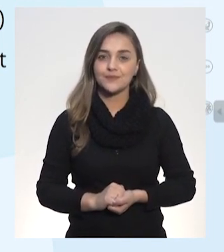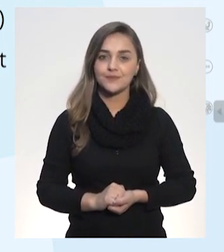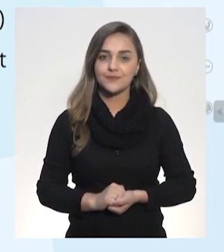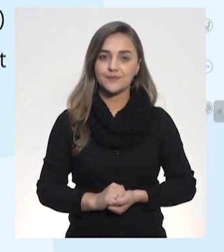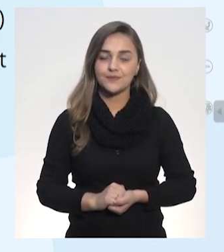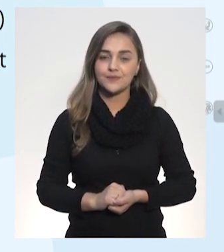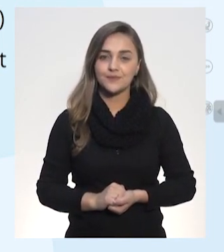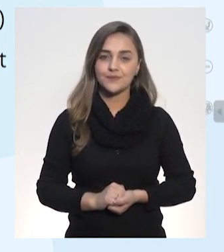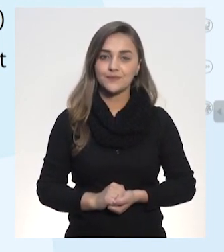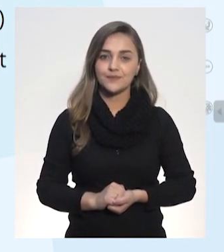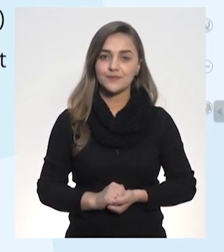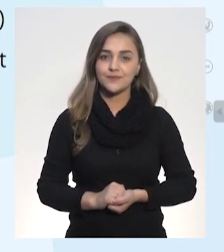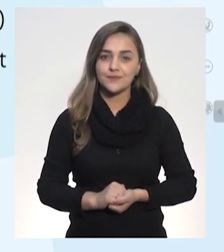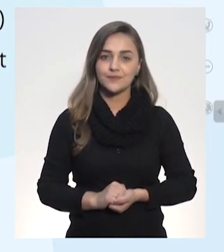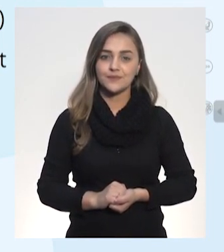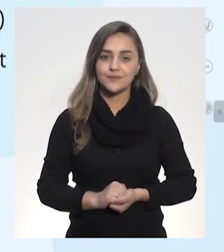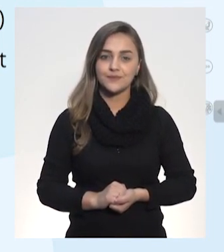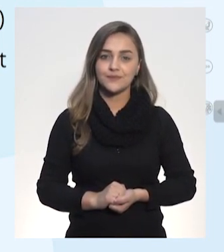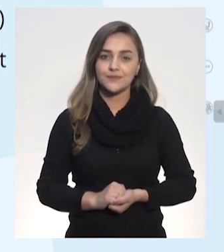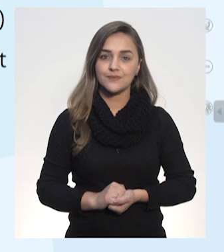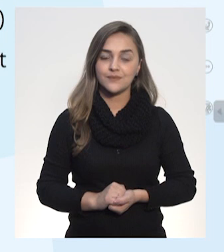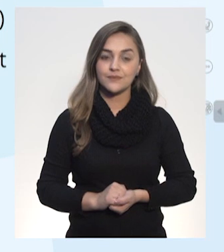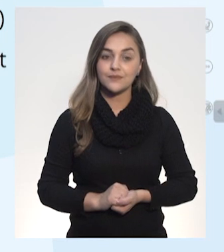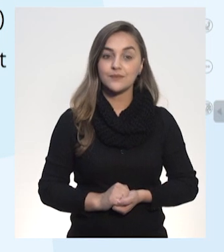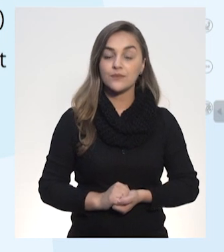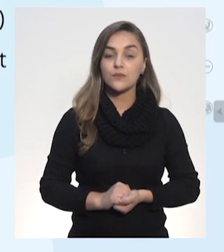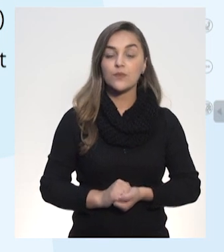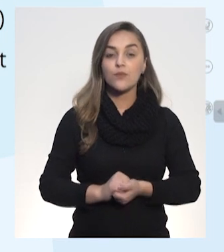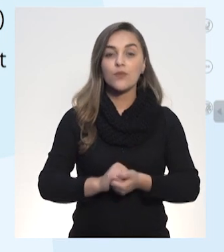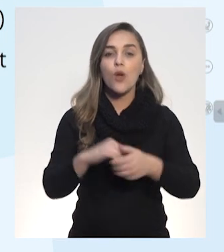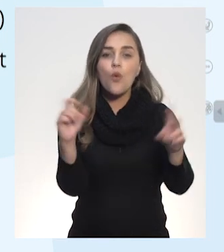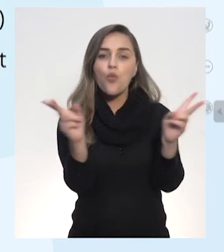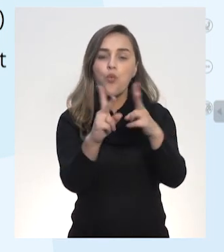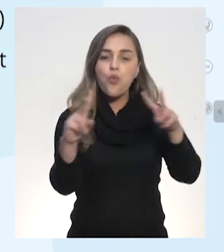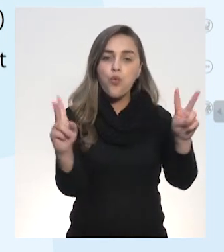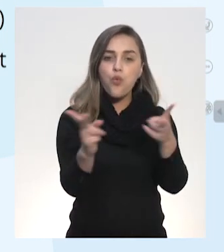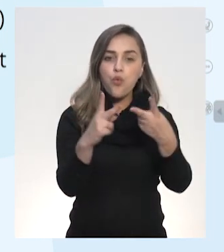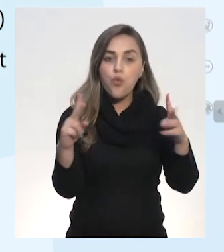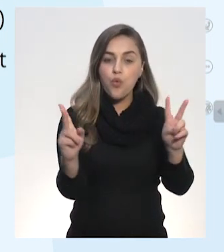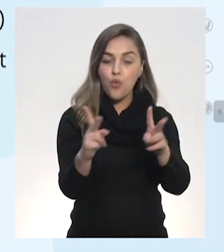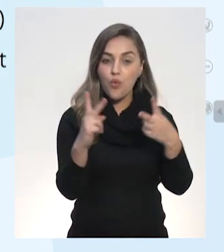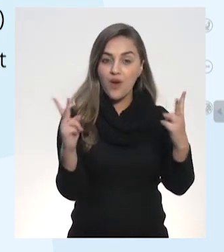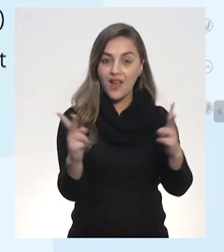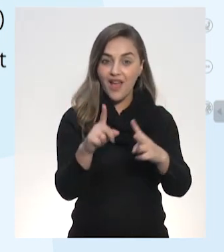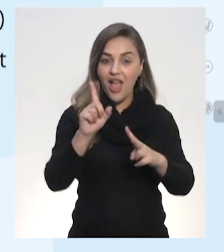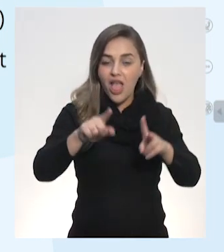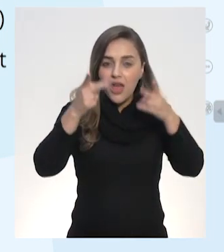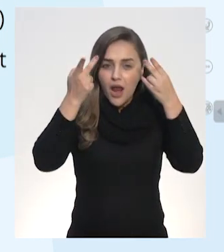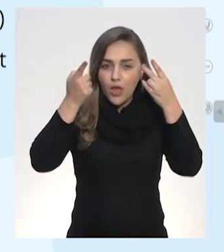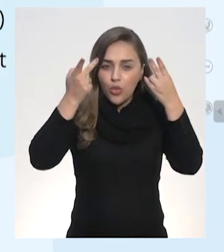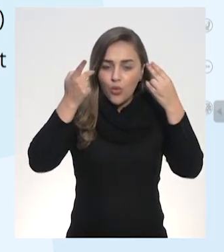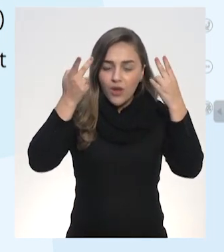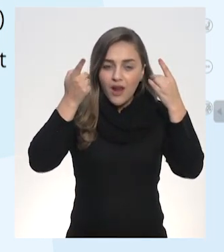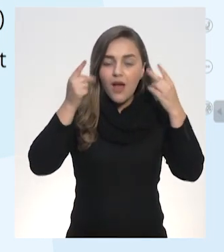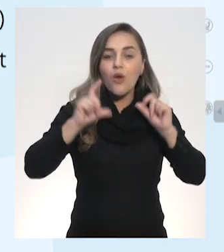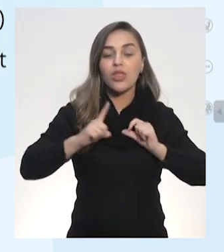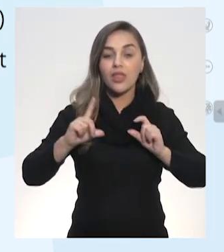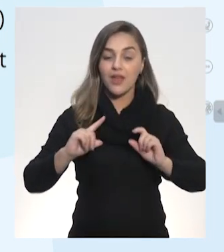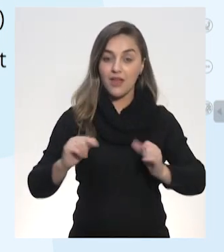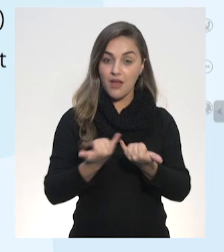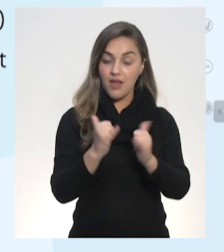be converted into electrical energy. O vento é uma das fontes naturais de energia que não pode